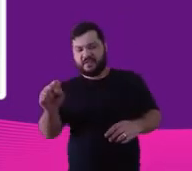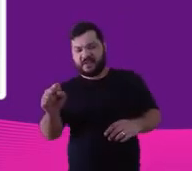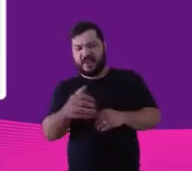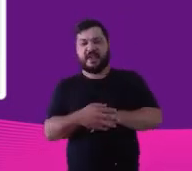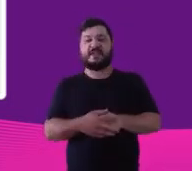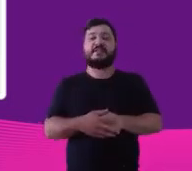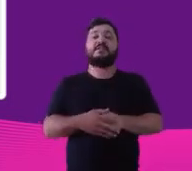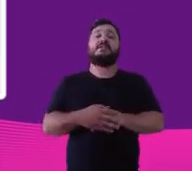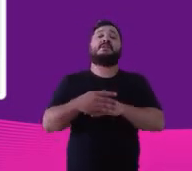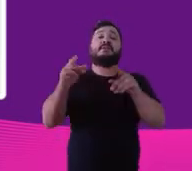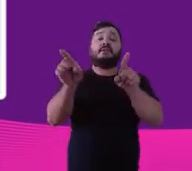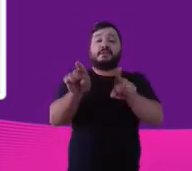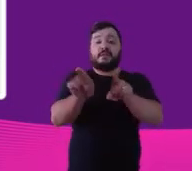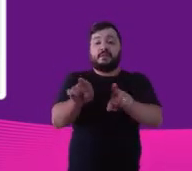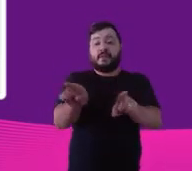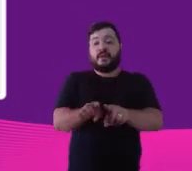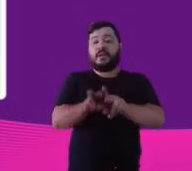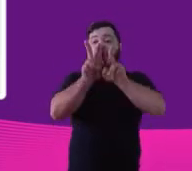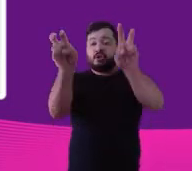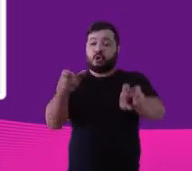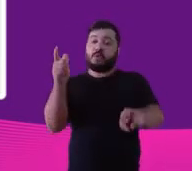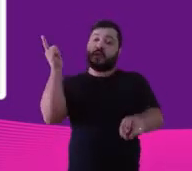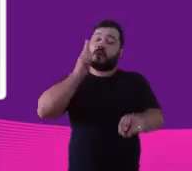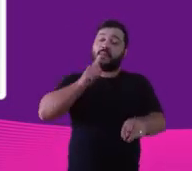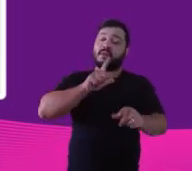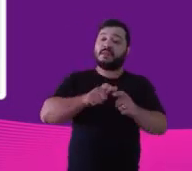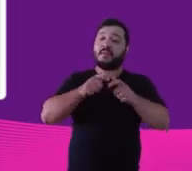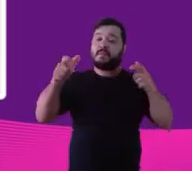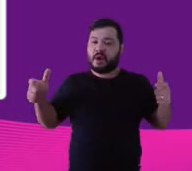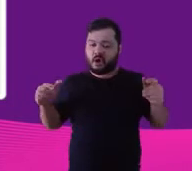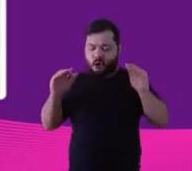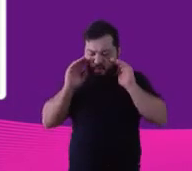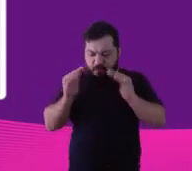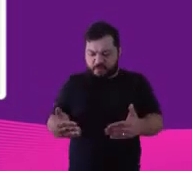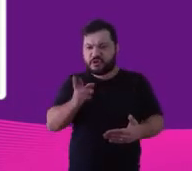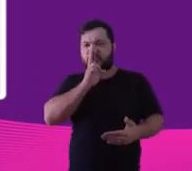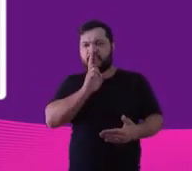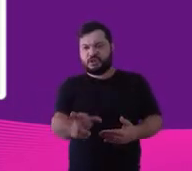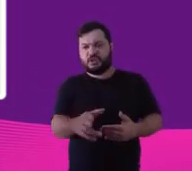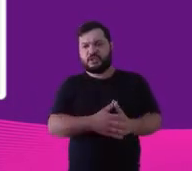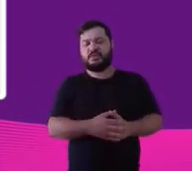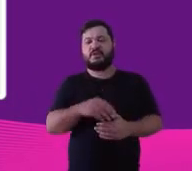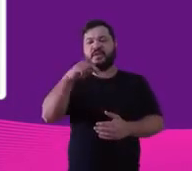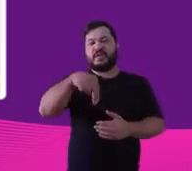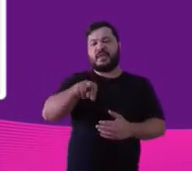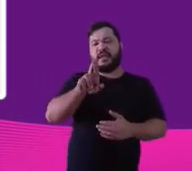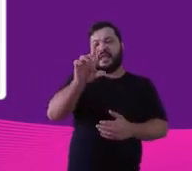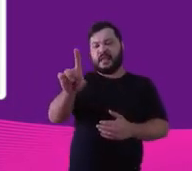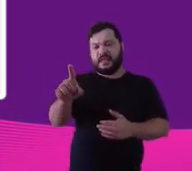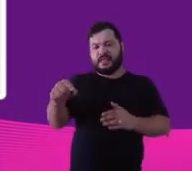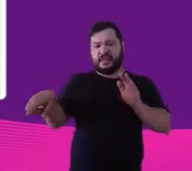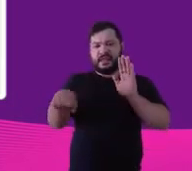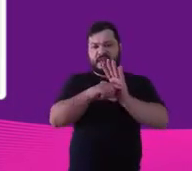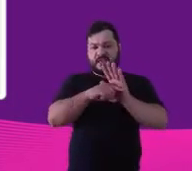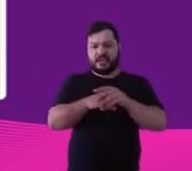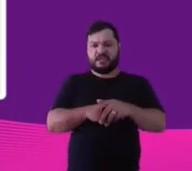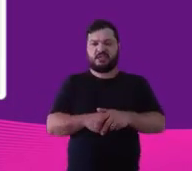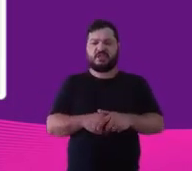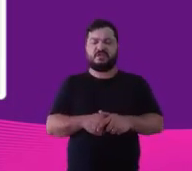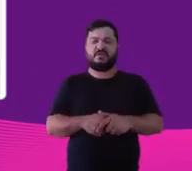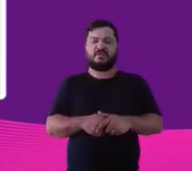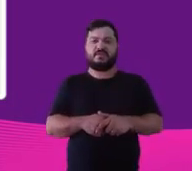se refletiu em interno de obtenção de uma maior proximidade da Costa RP negativo